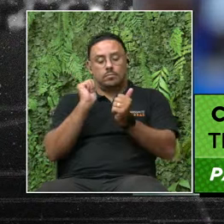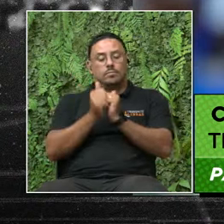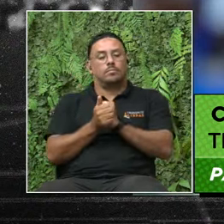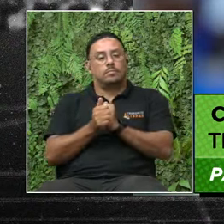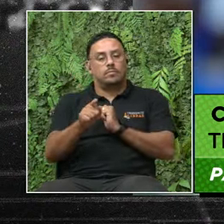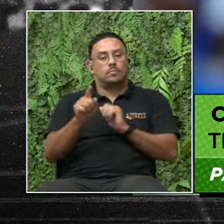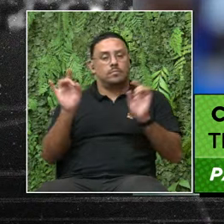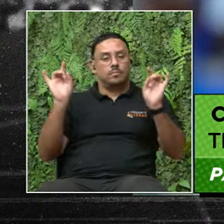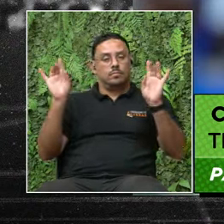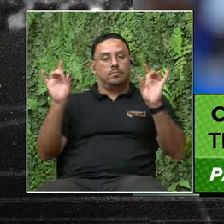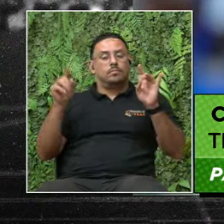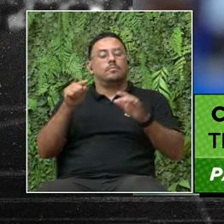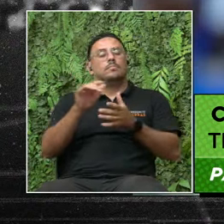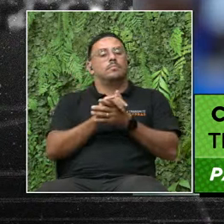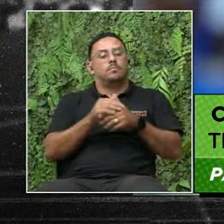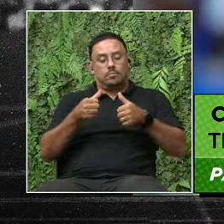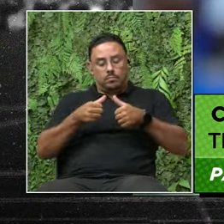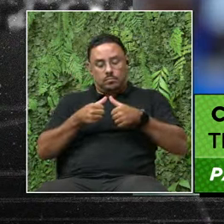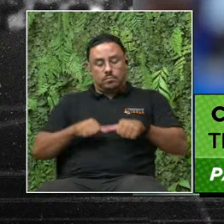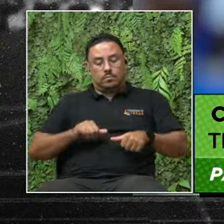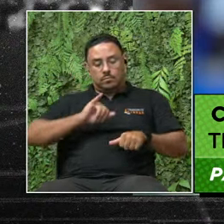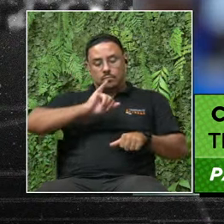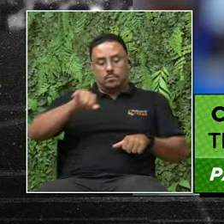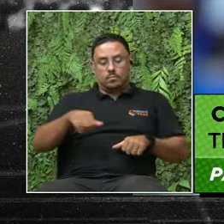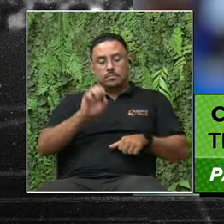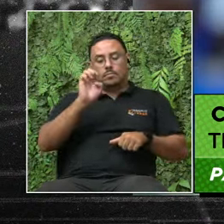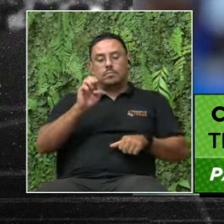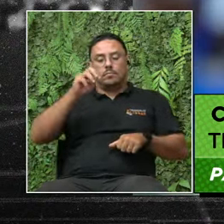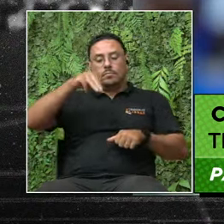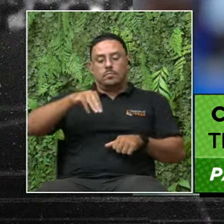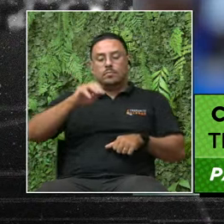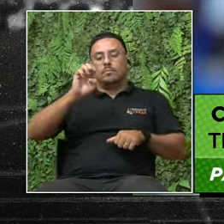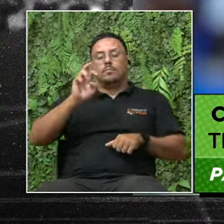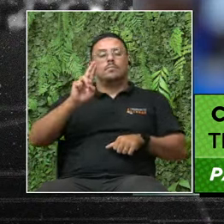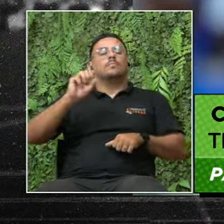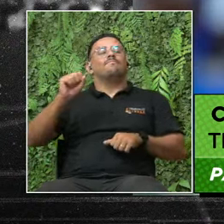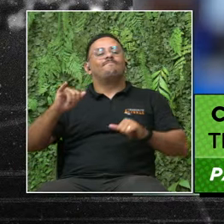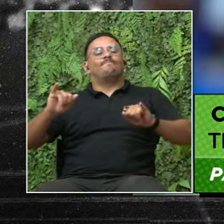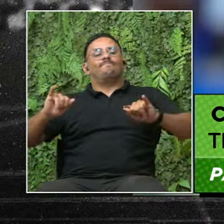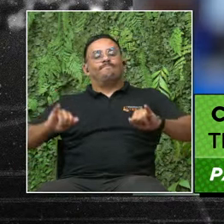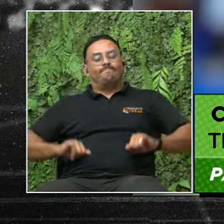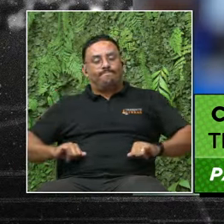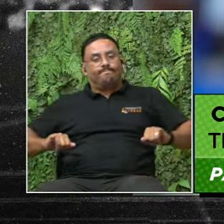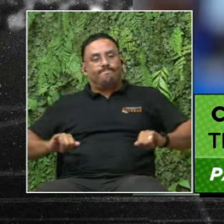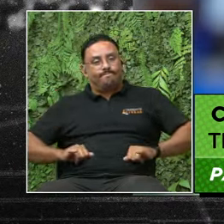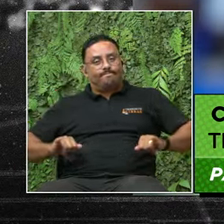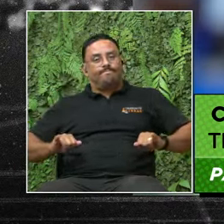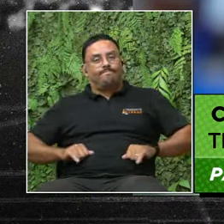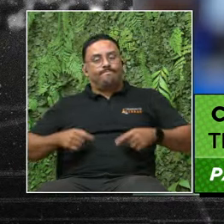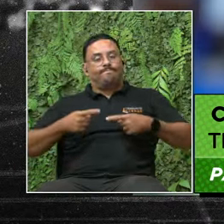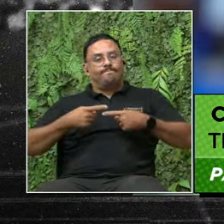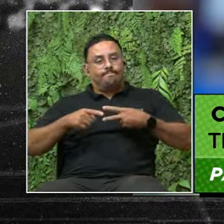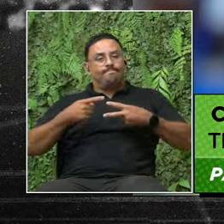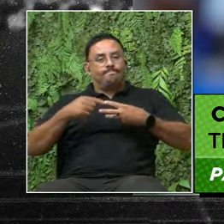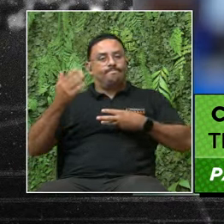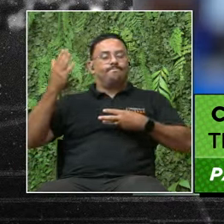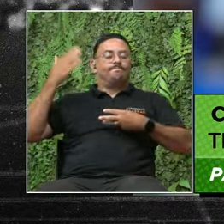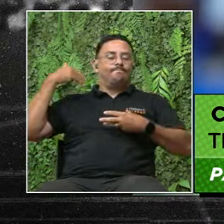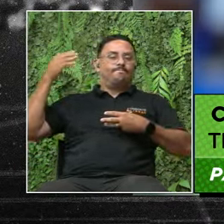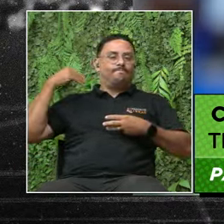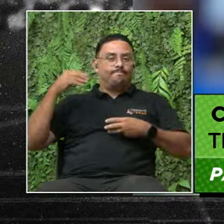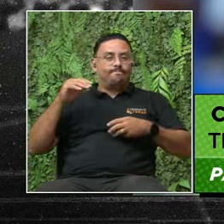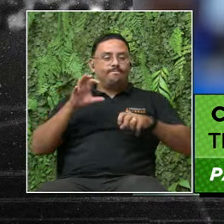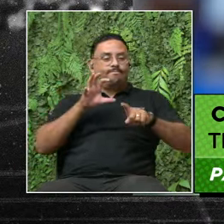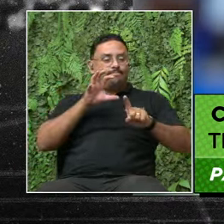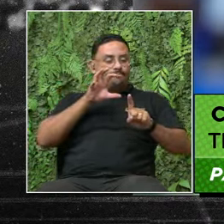elenco em específico o zagueiro gemerson que sofreu nos últimos tempos muitos ataques nas redes